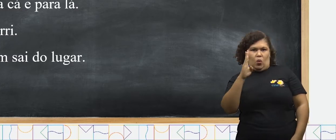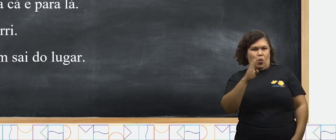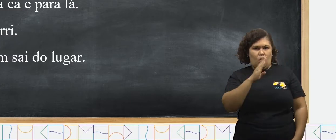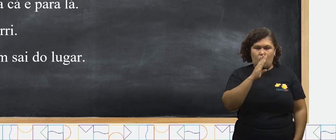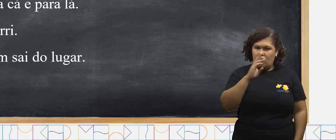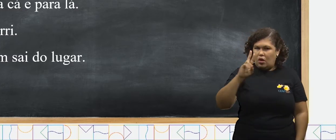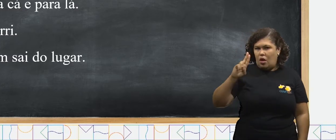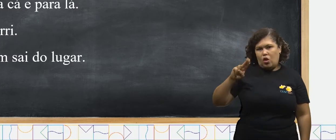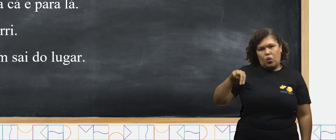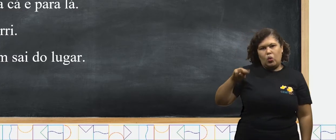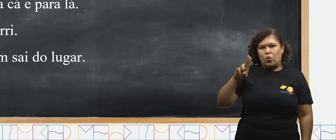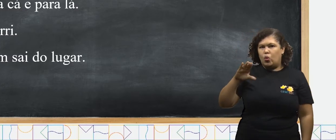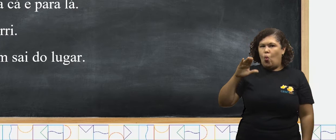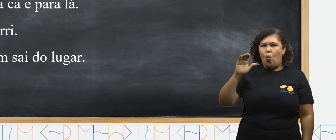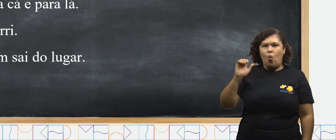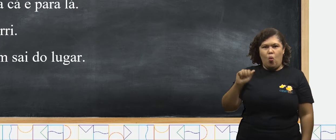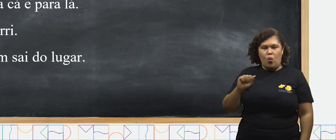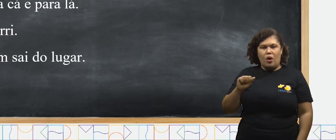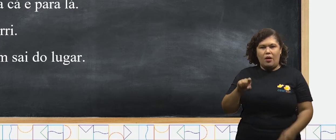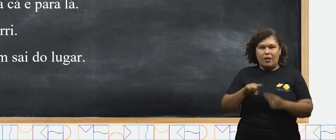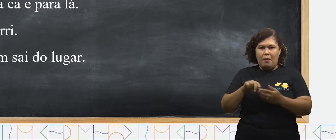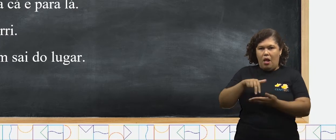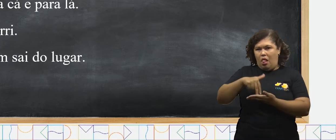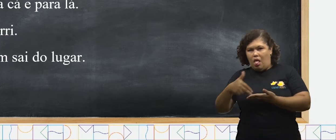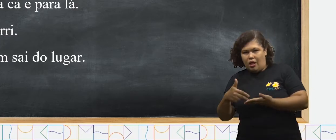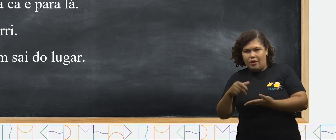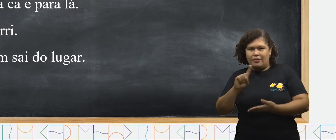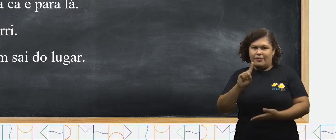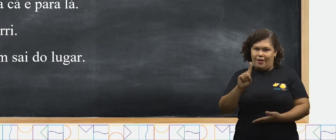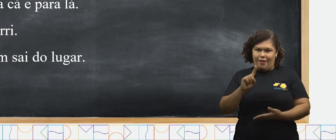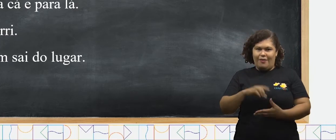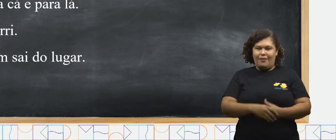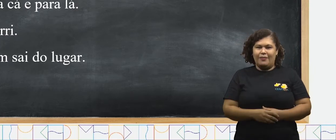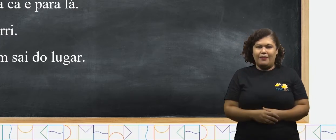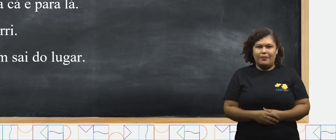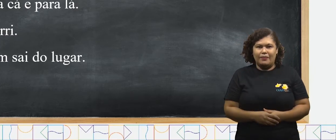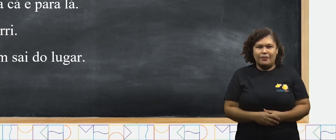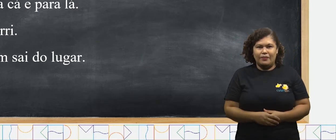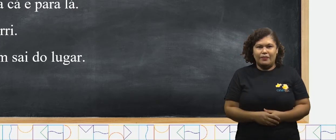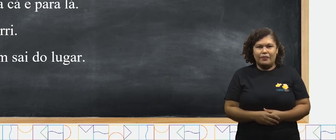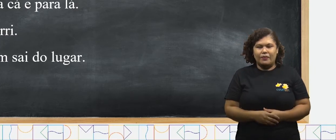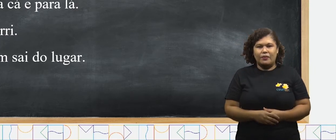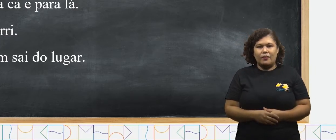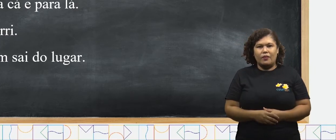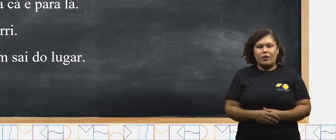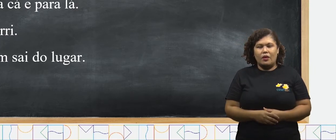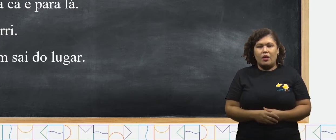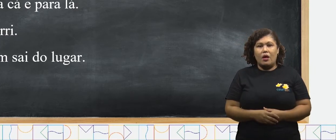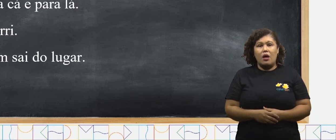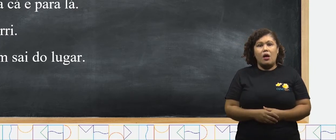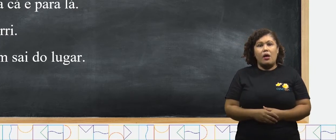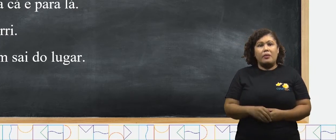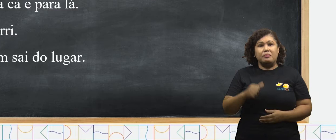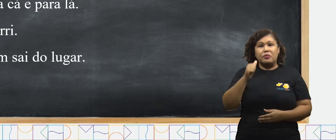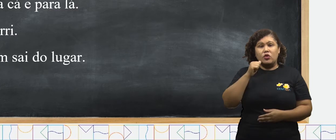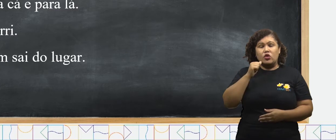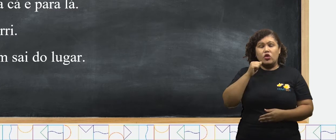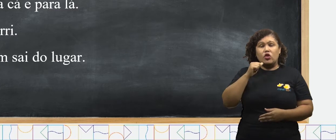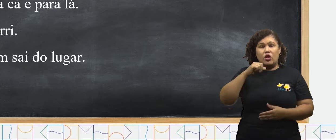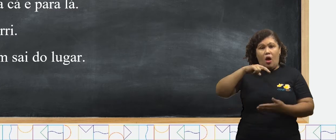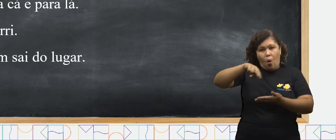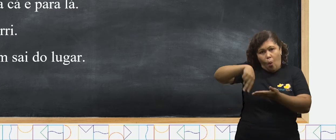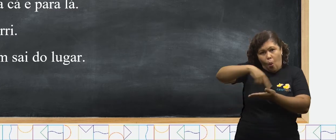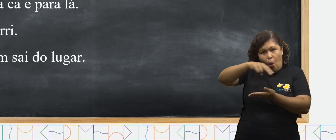D. Não fica tonta e nem sai do lugar. A pergunta é: quando a bailarina